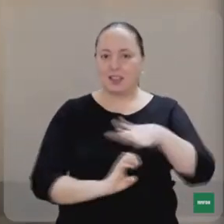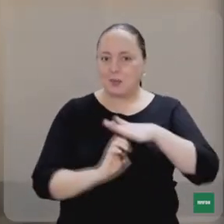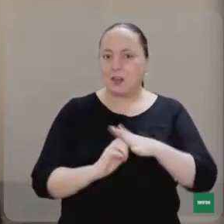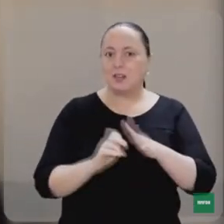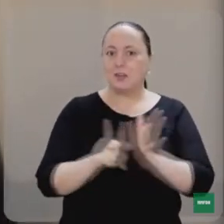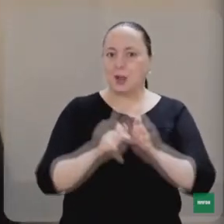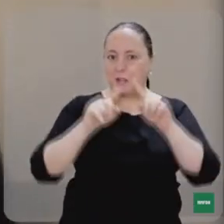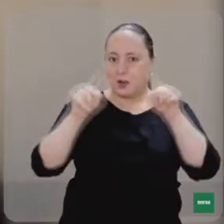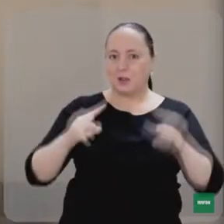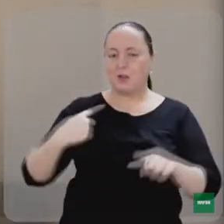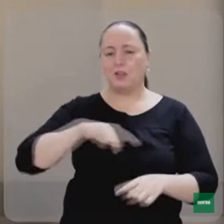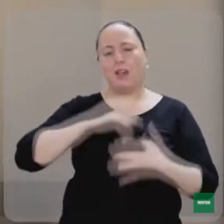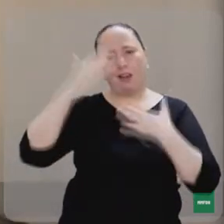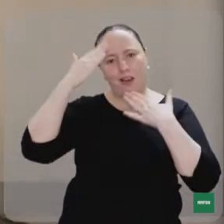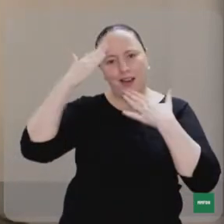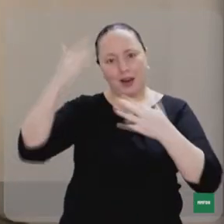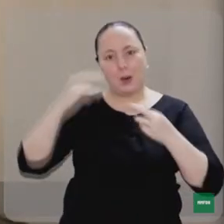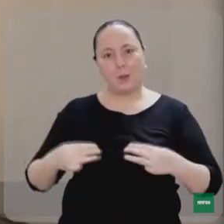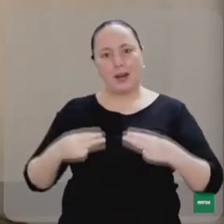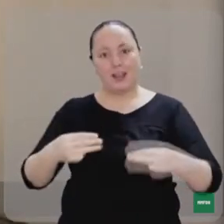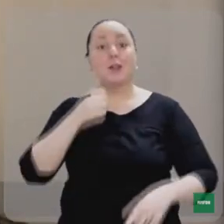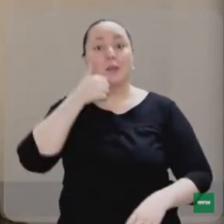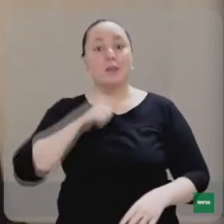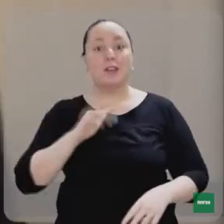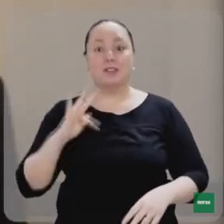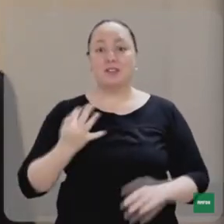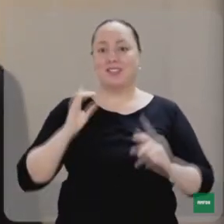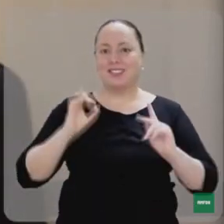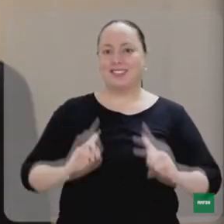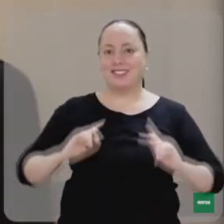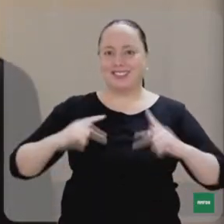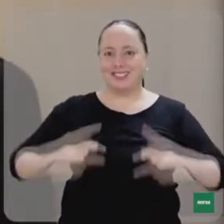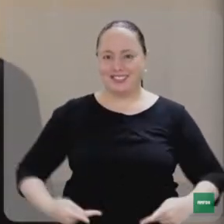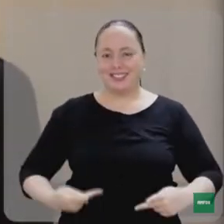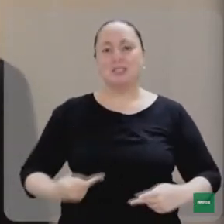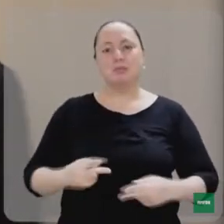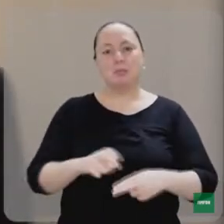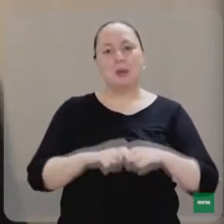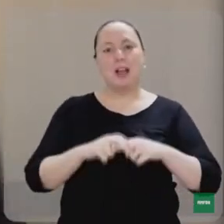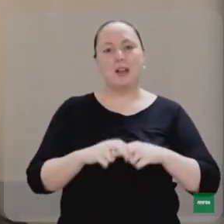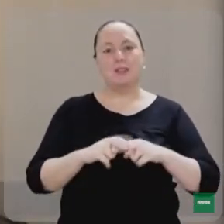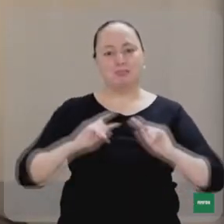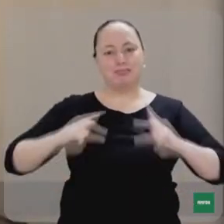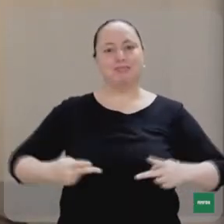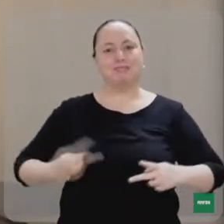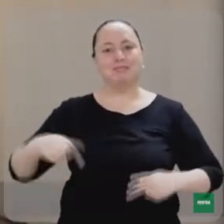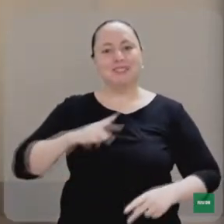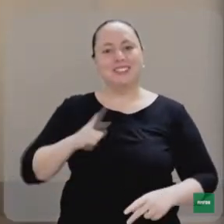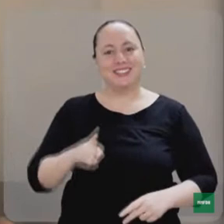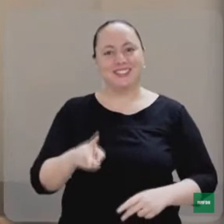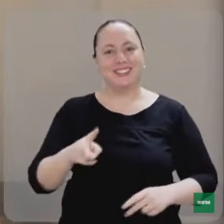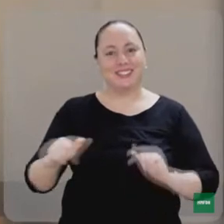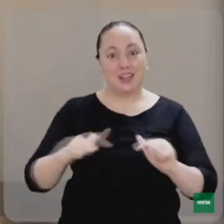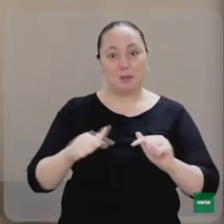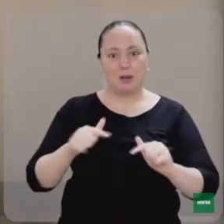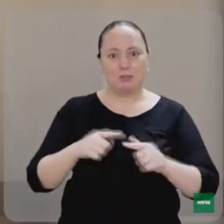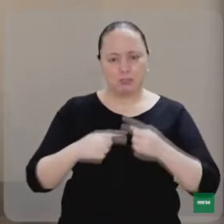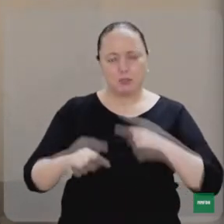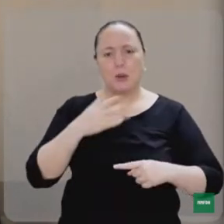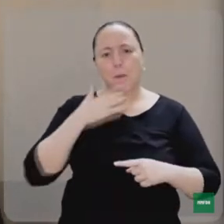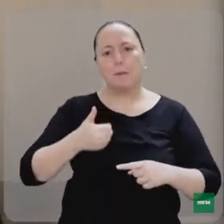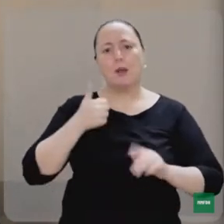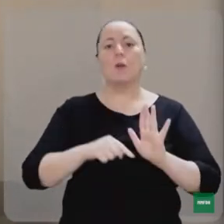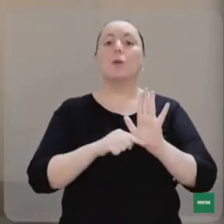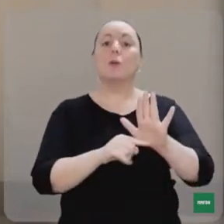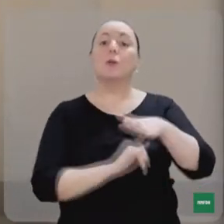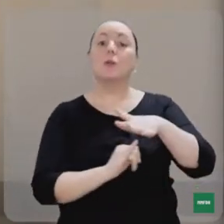do SERPRO e de seus colaboradores, agradeço ao Ministério da Mulher, da Família e dos Direitos Humanos pelo reconhecimento. Continuaremos nos